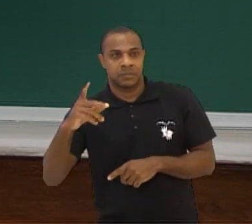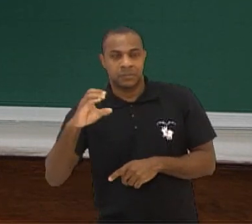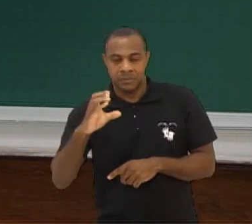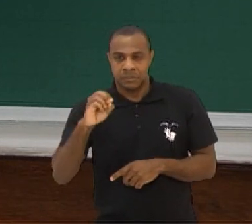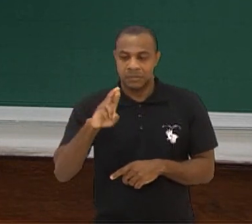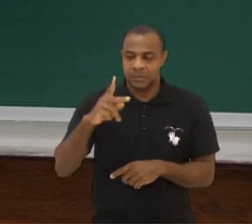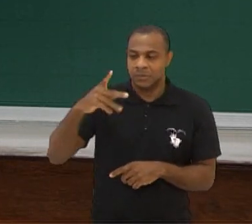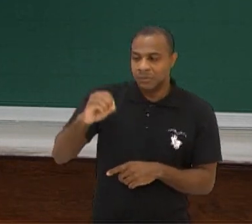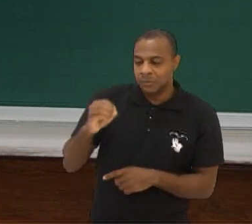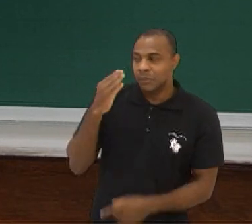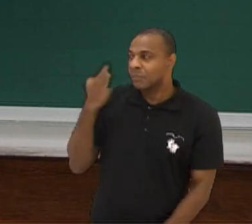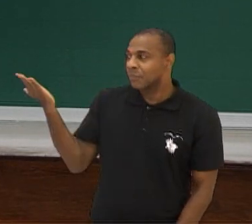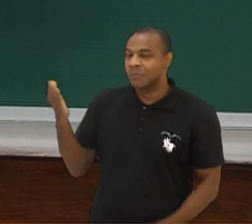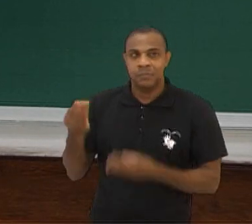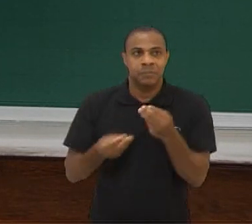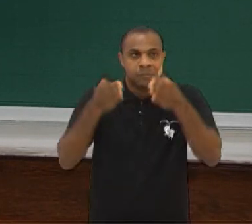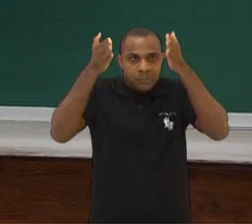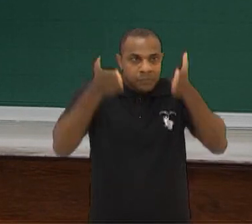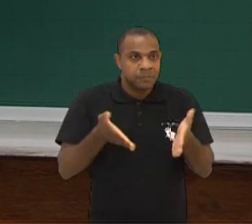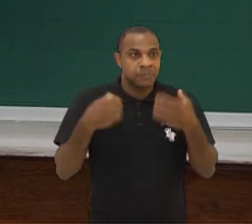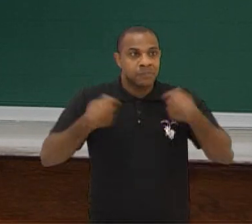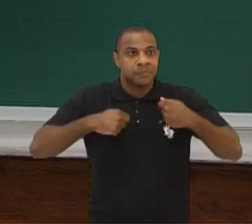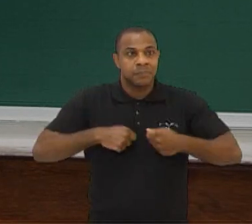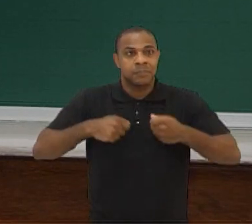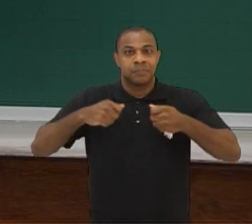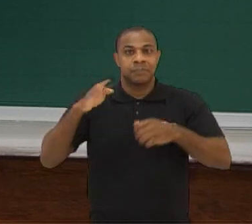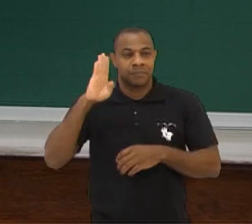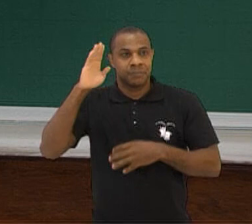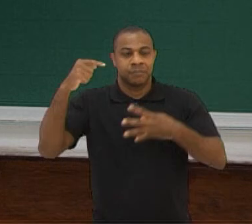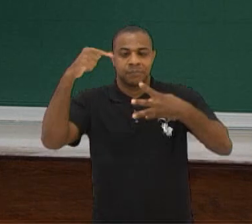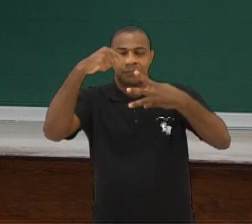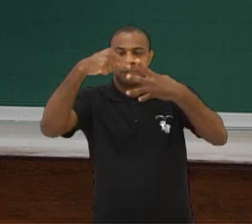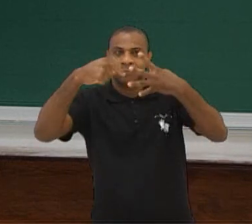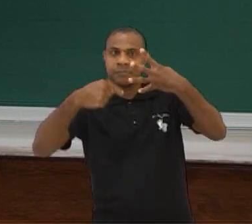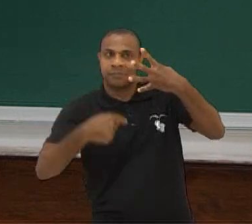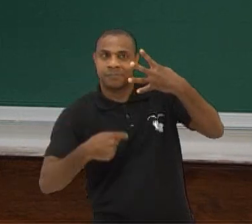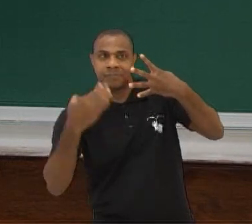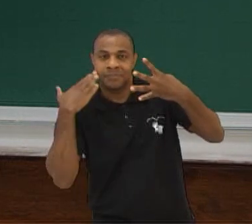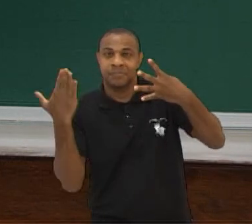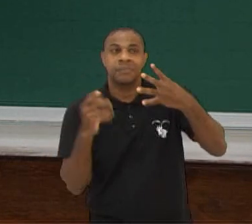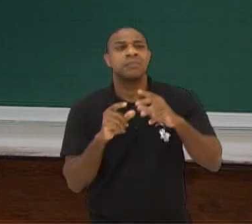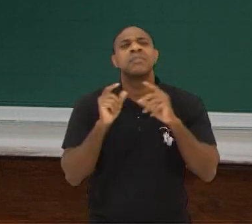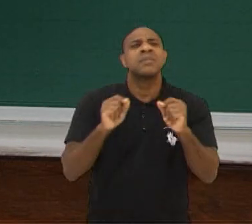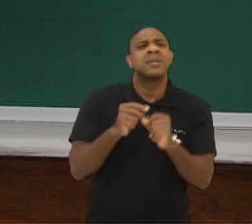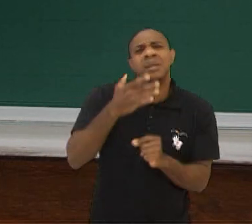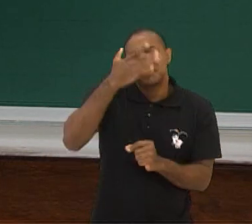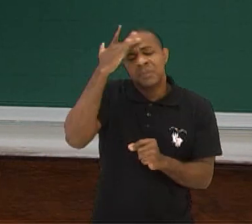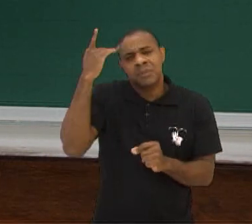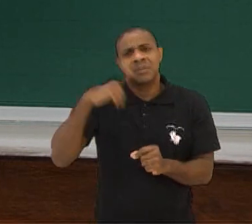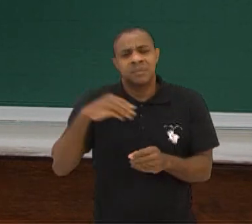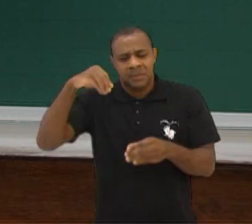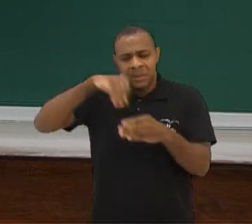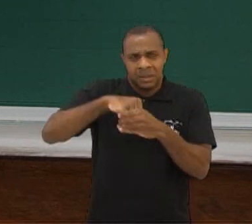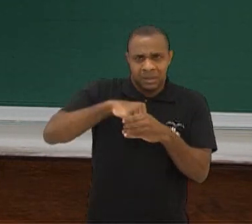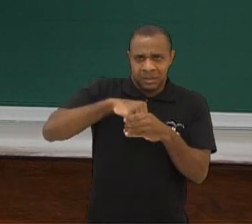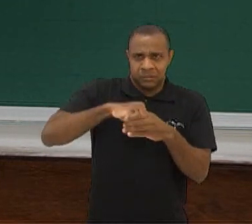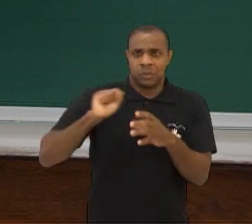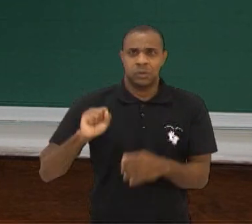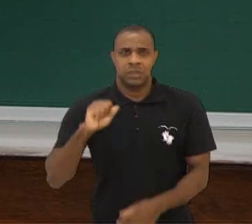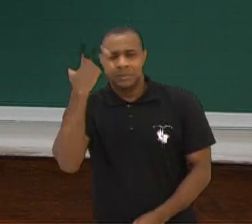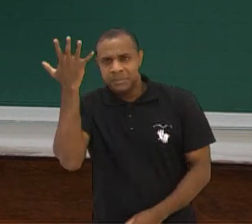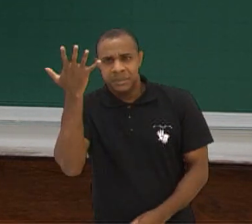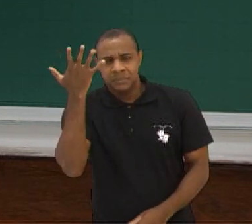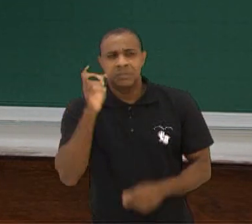ela tem que ter esses elementos aqui. Ela tem que dar conta de responder quem são as pessoas envolvidas nesse fato,